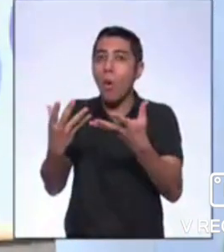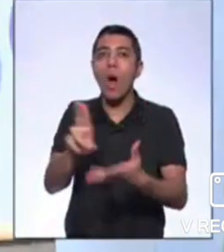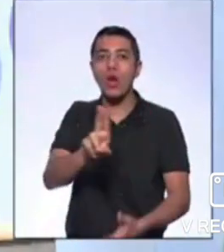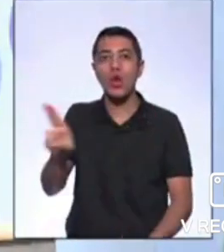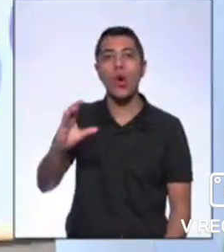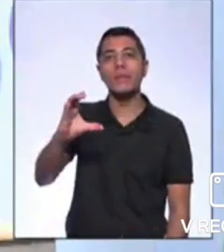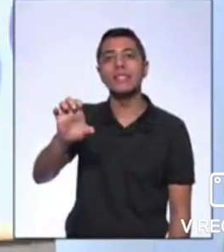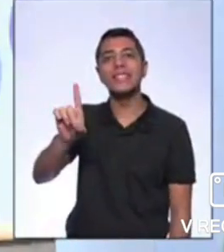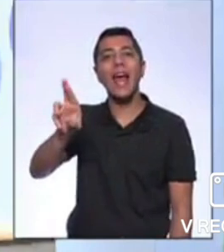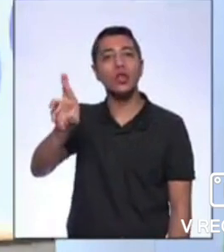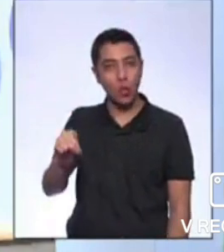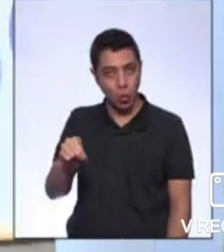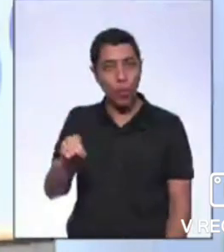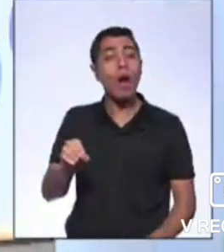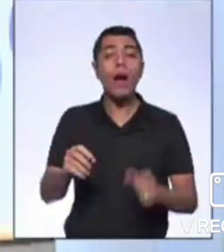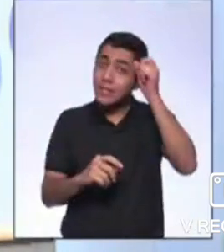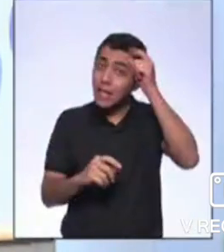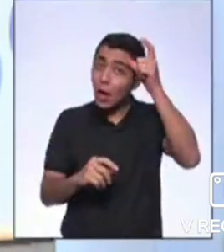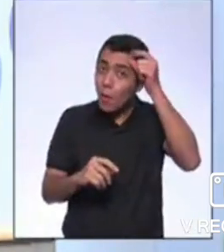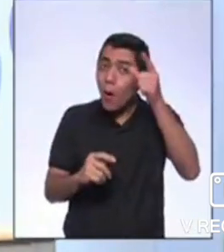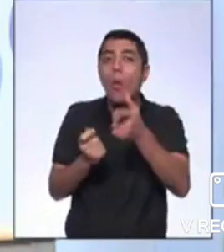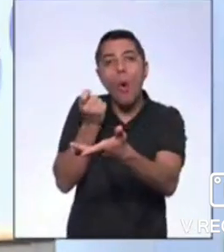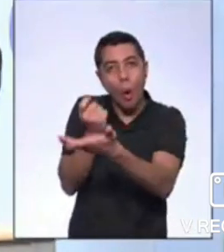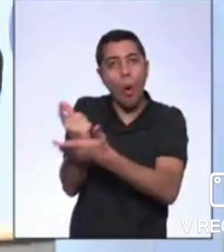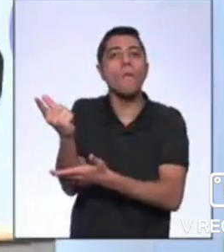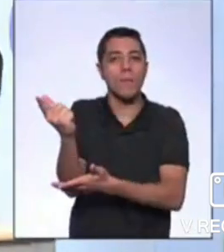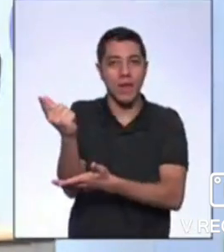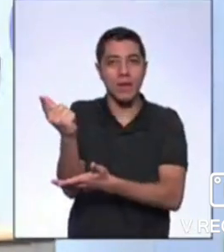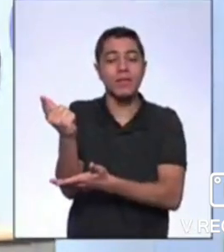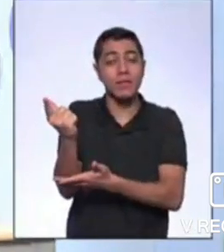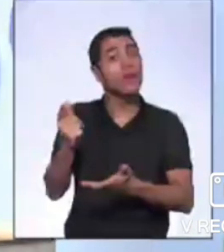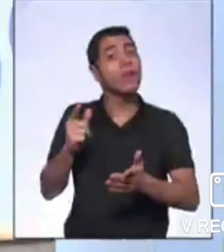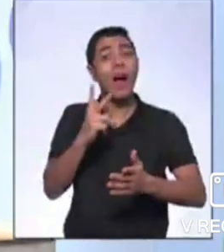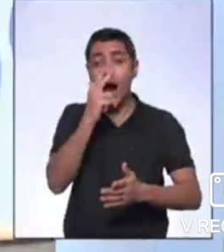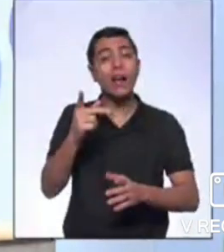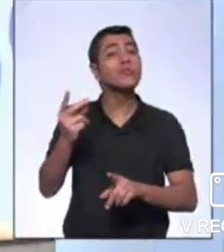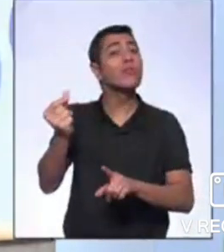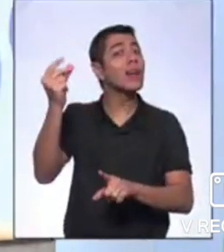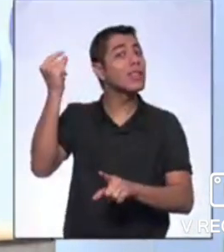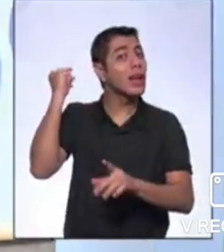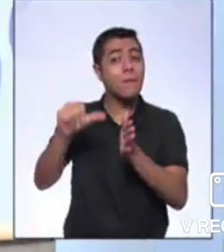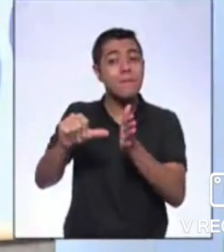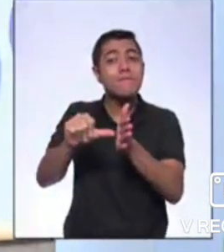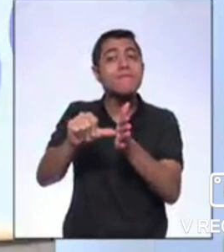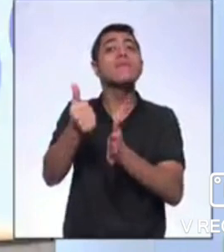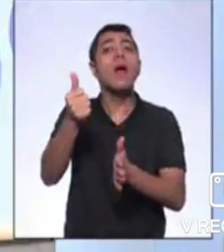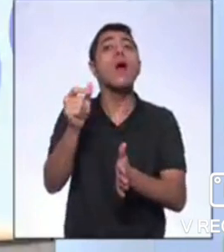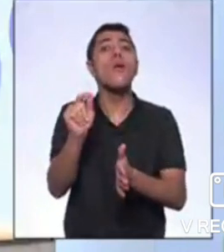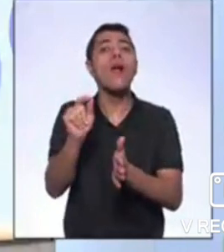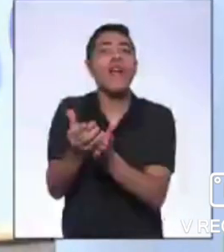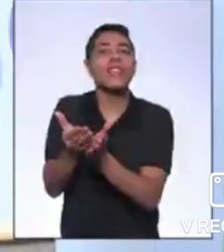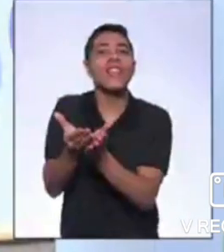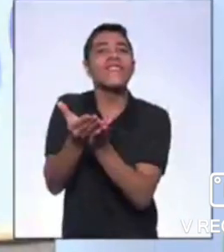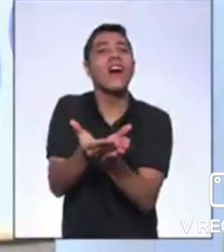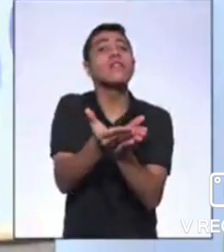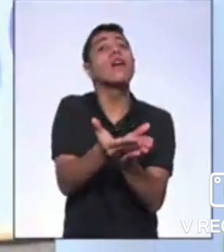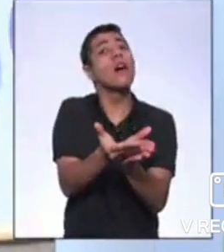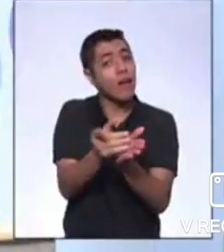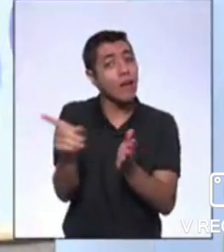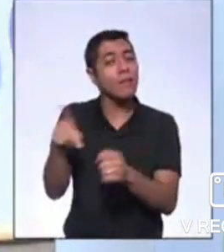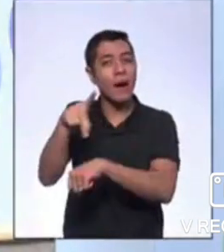a questão da navegação. Porque aquelas toras de madeiras vinham da Fenícia através